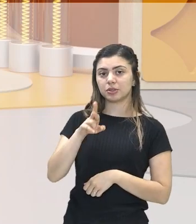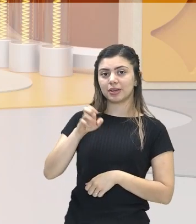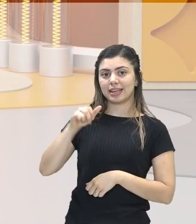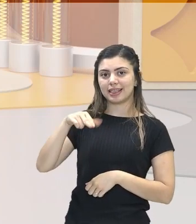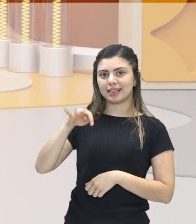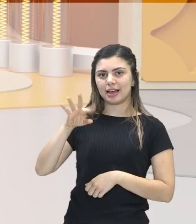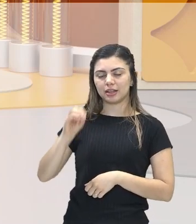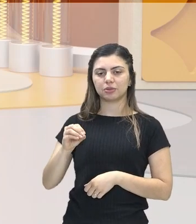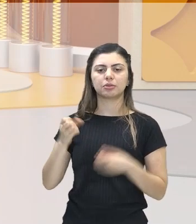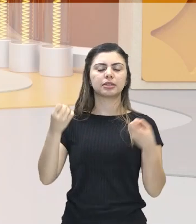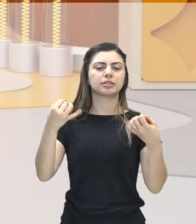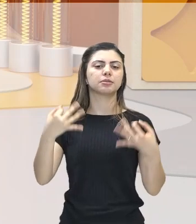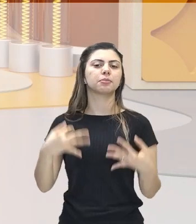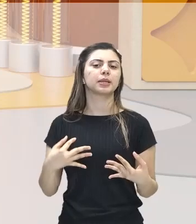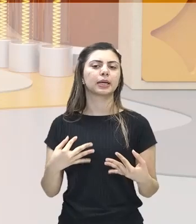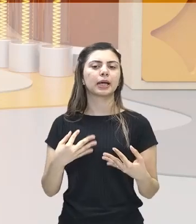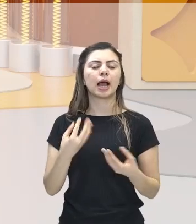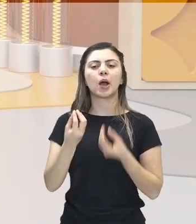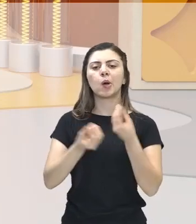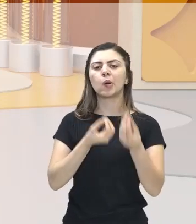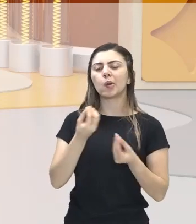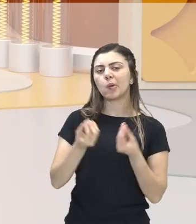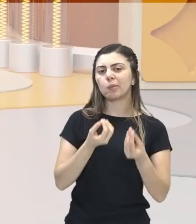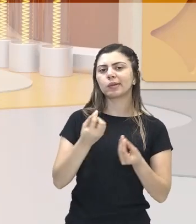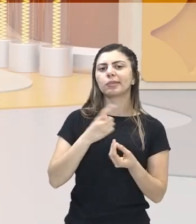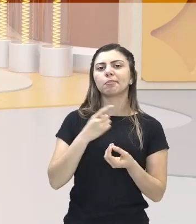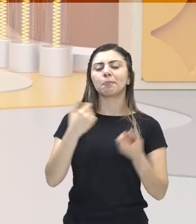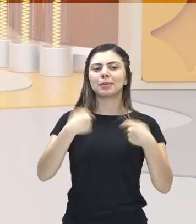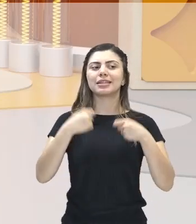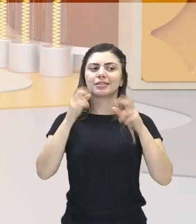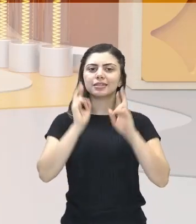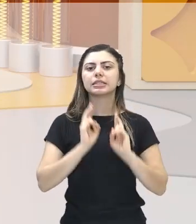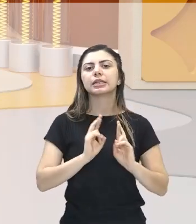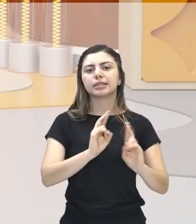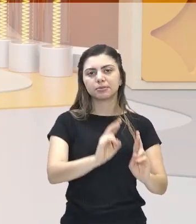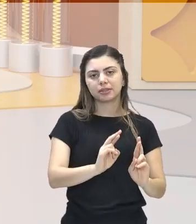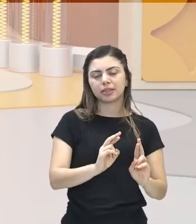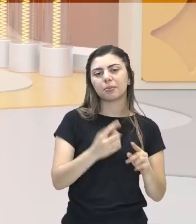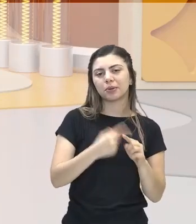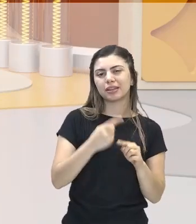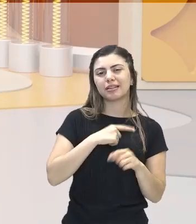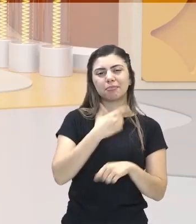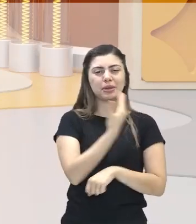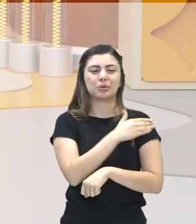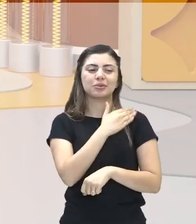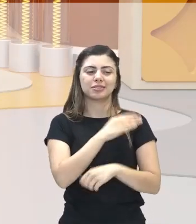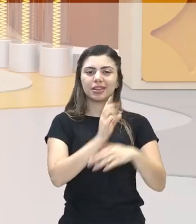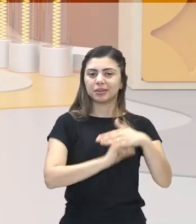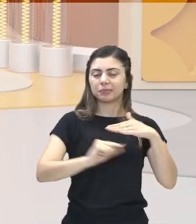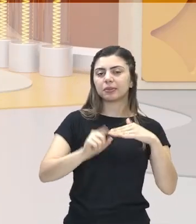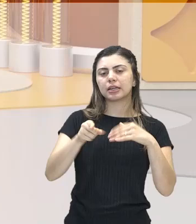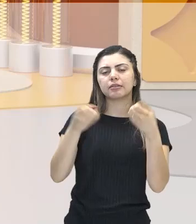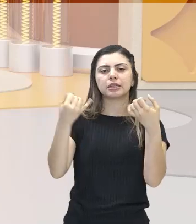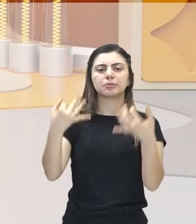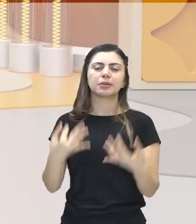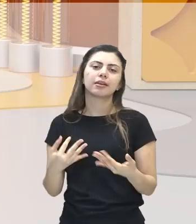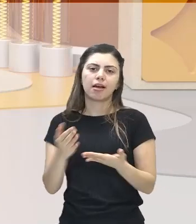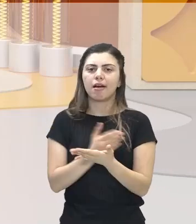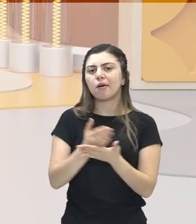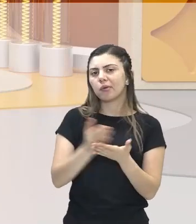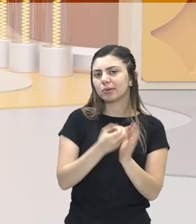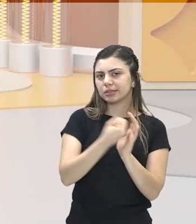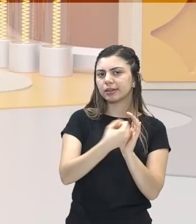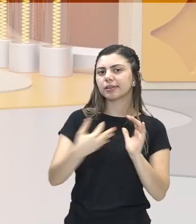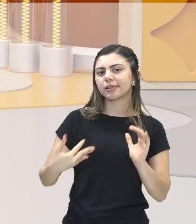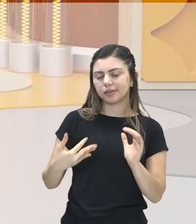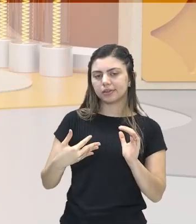ali com vocês sobre a questão da intolerância aos imigrantes. Ele vai comentar sobre algumas situações relacionadas a isso e como que